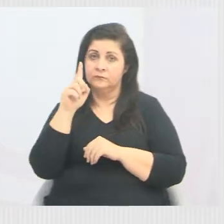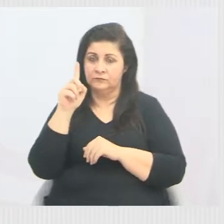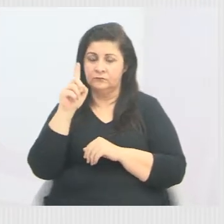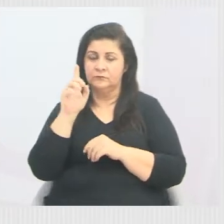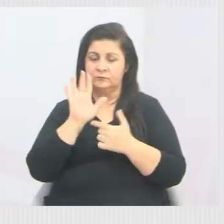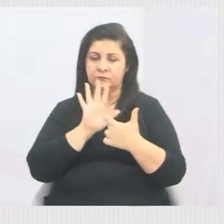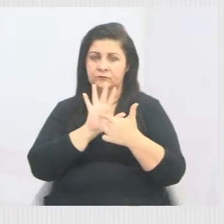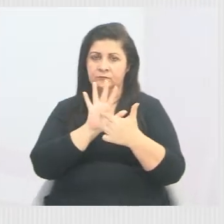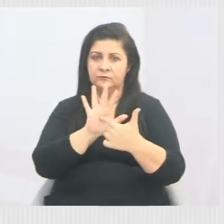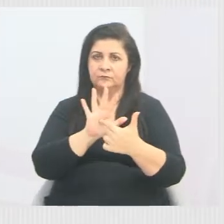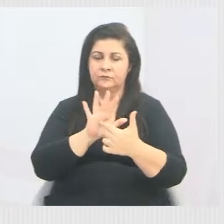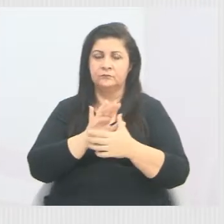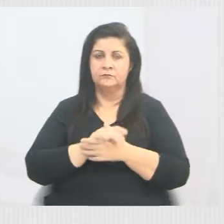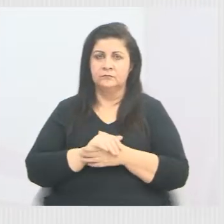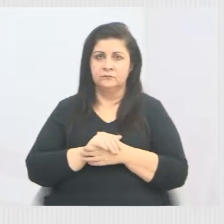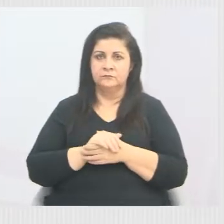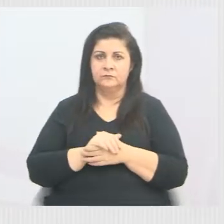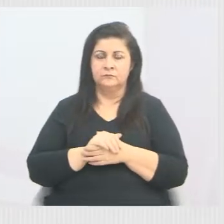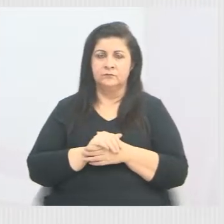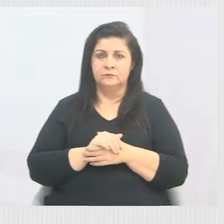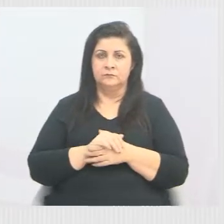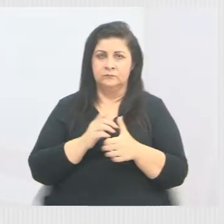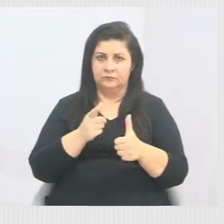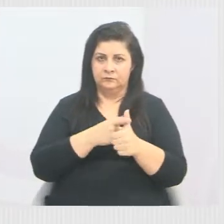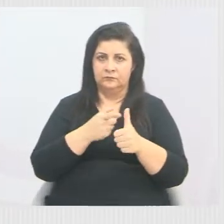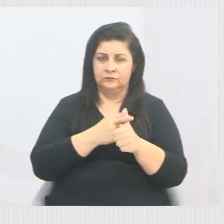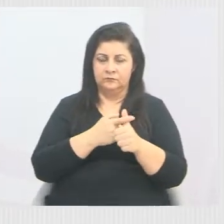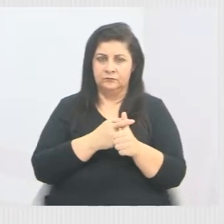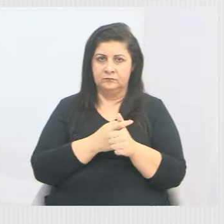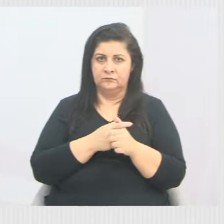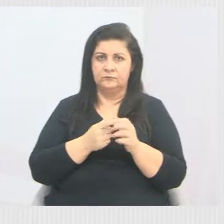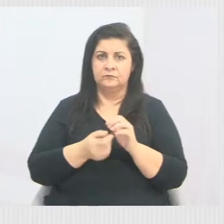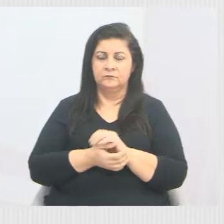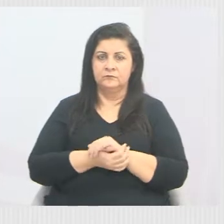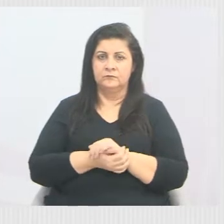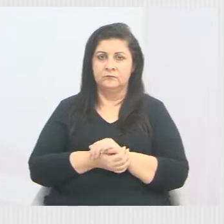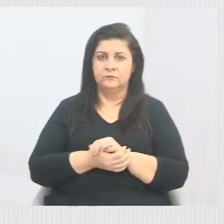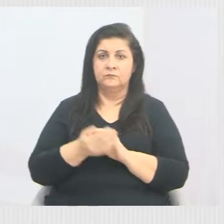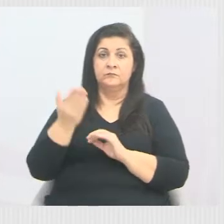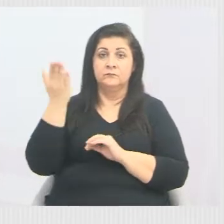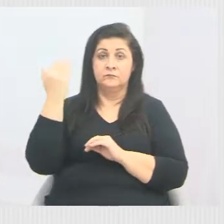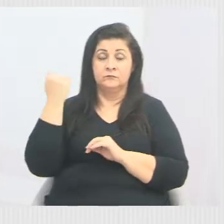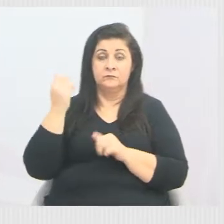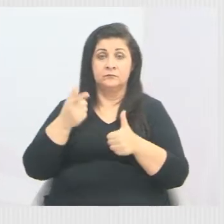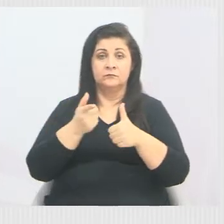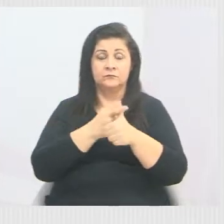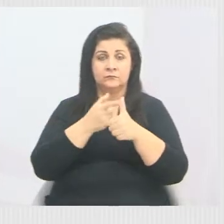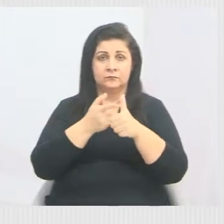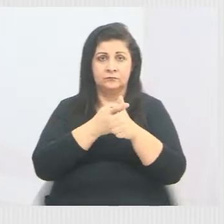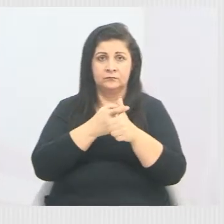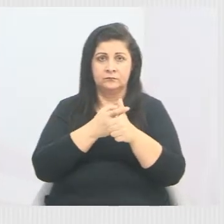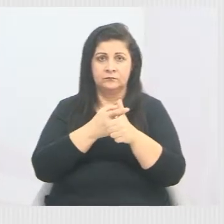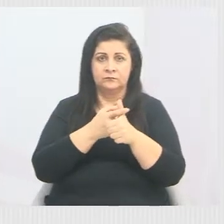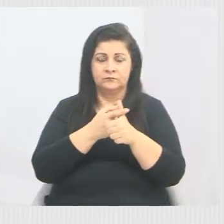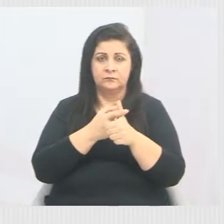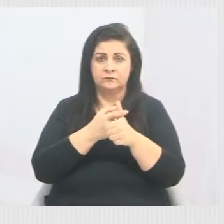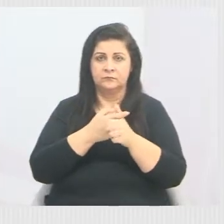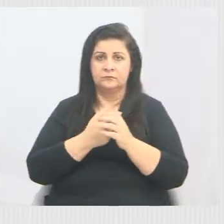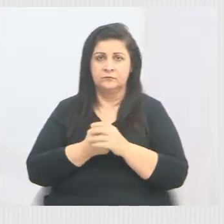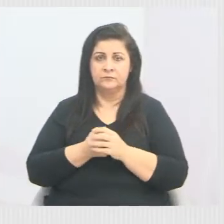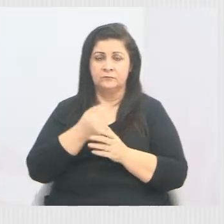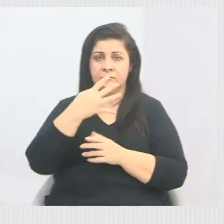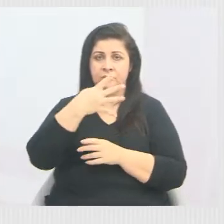né, apresentado da receita corrente líquida, a dívida, né, sobre a dívida. Nós estávamos com uma dívida sobre a receita corrente líquida